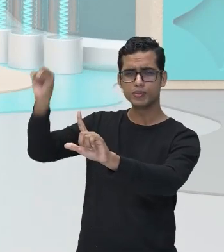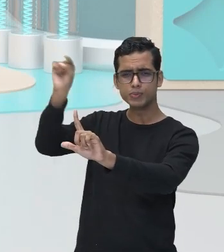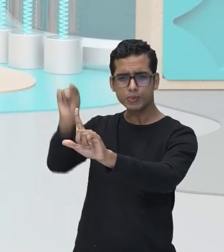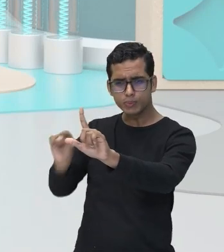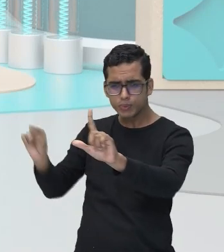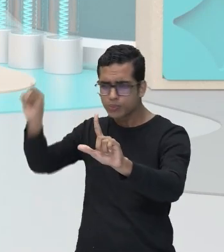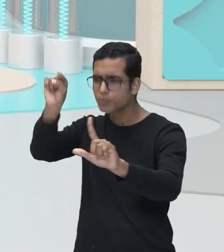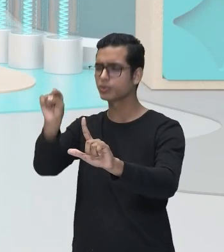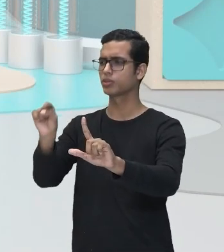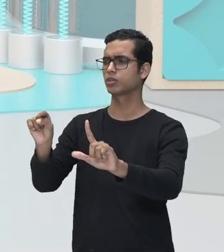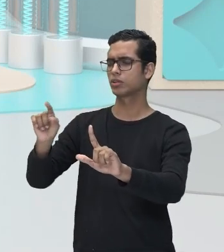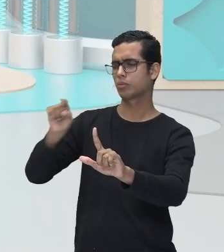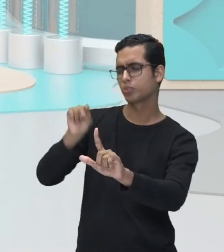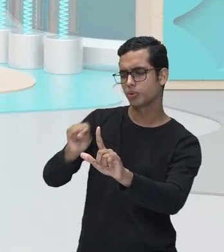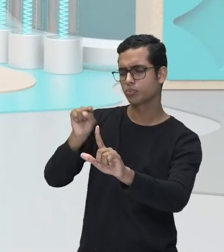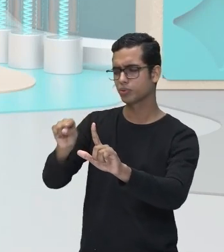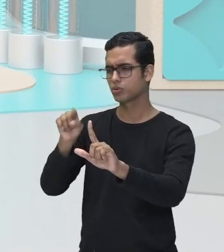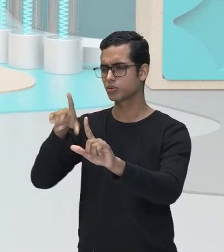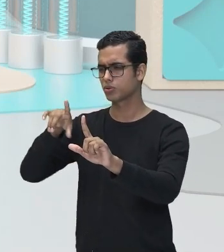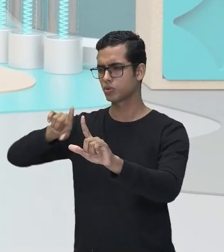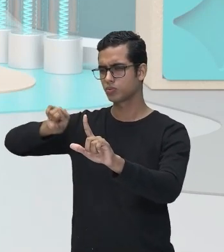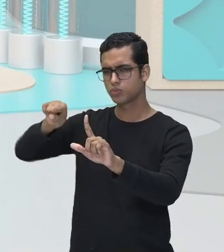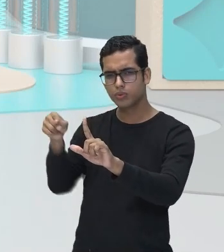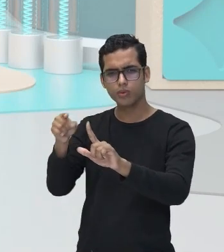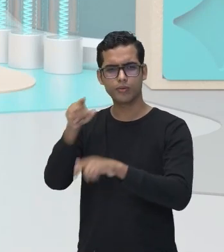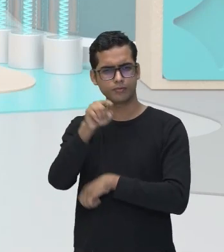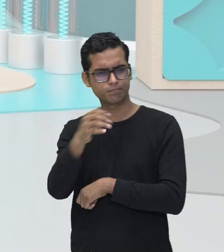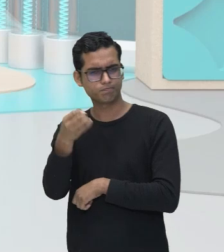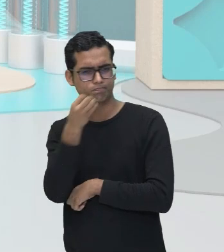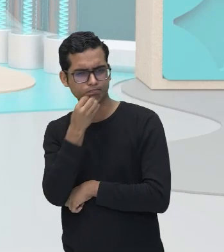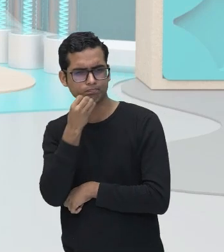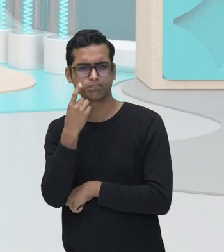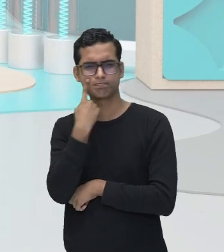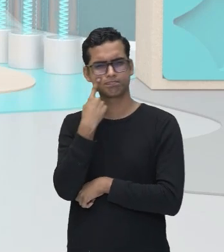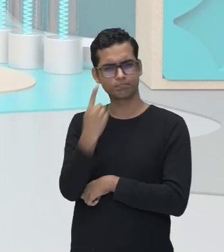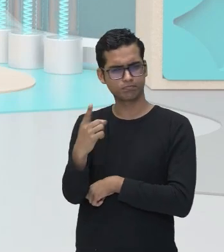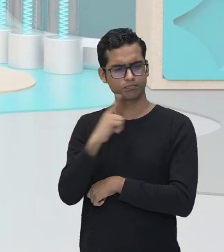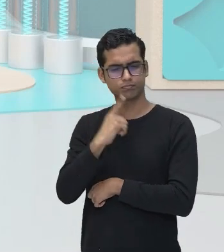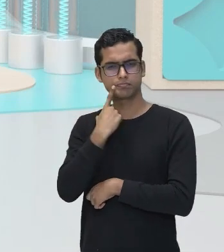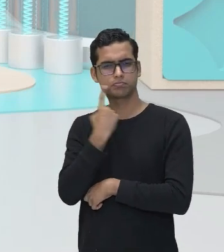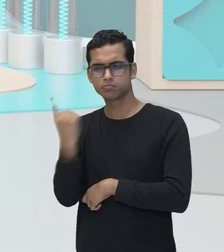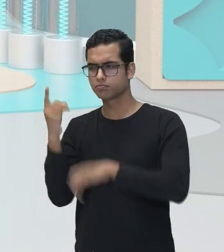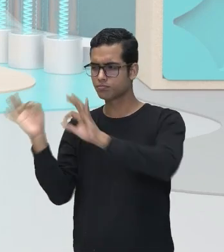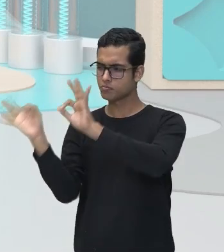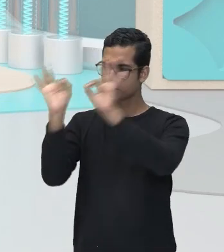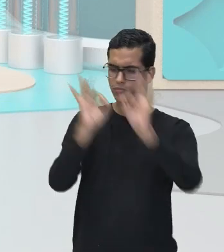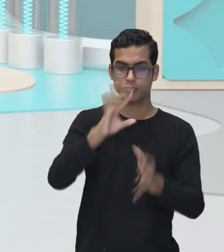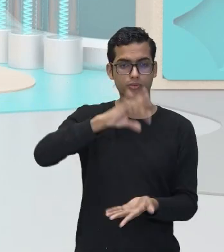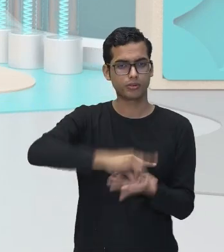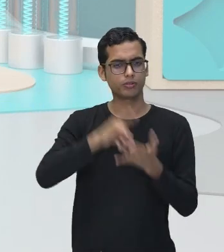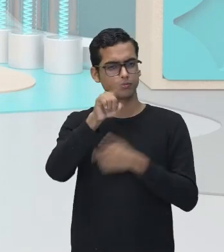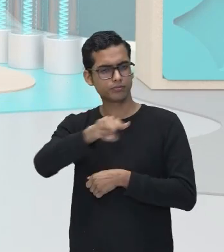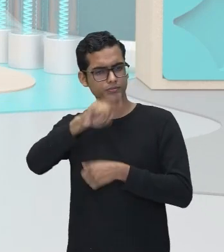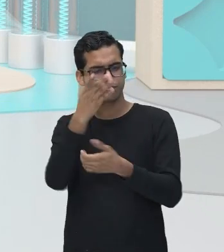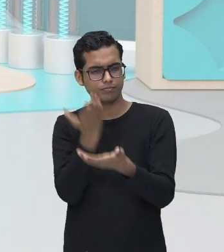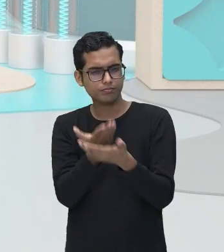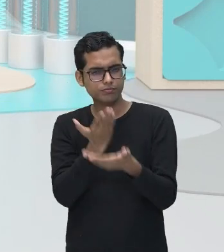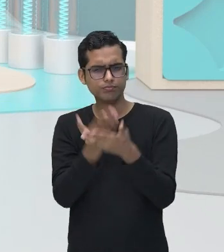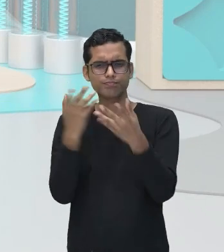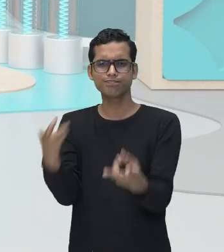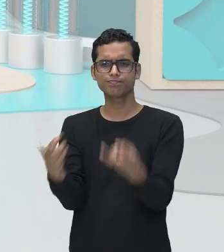maiores. E se você tiver a oportunidade de observar uma obra dessa, você vai ver bem próxima a ela